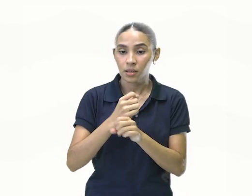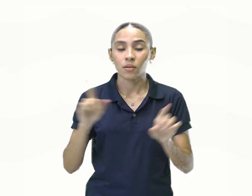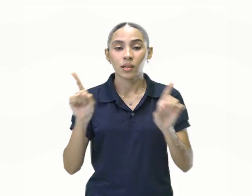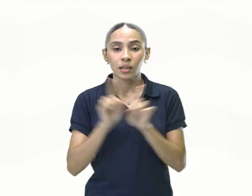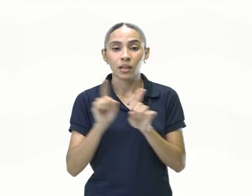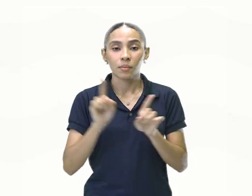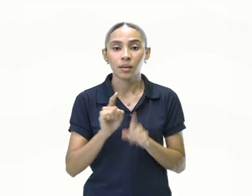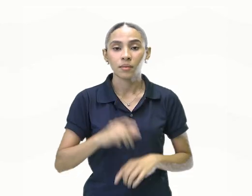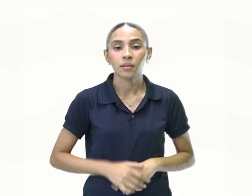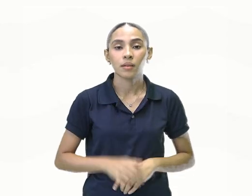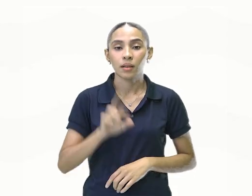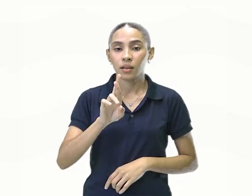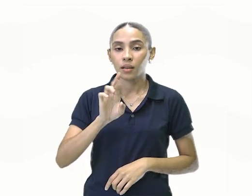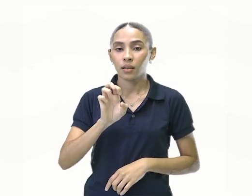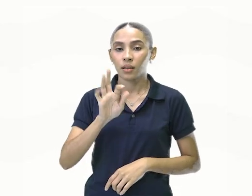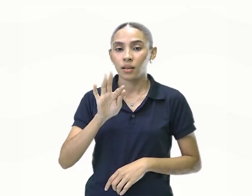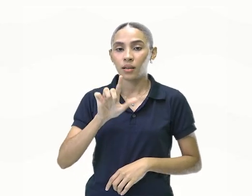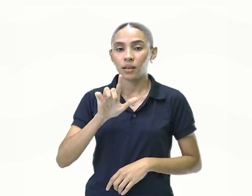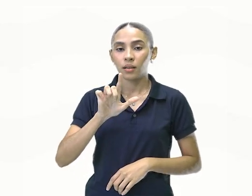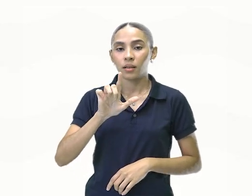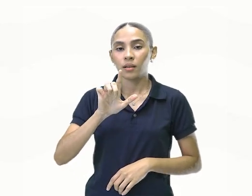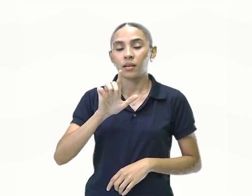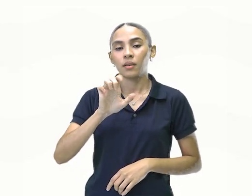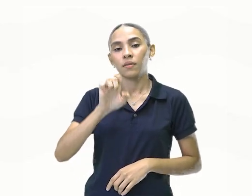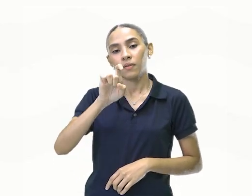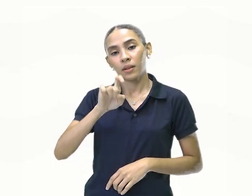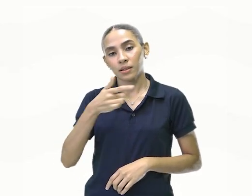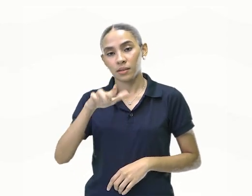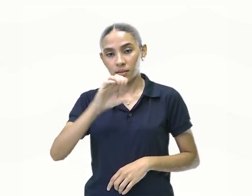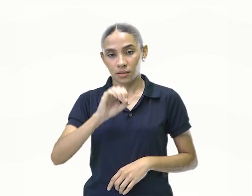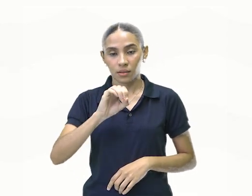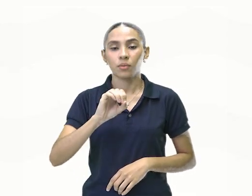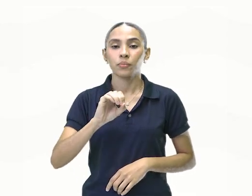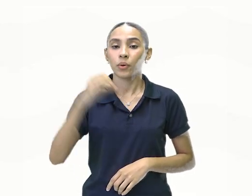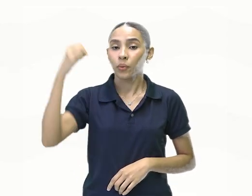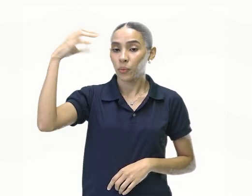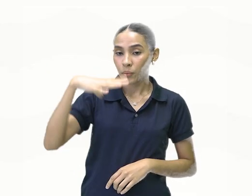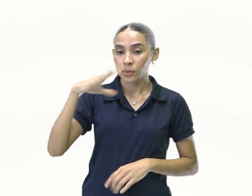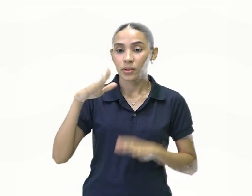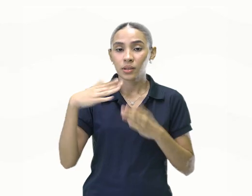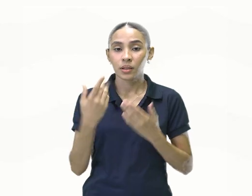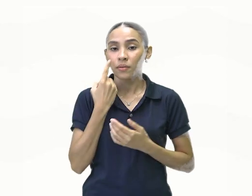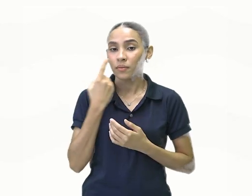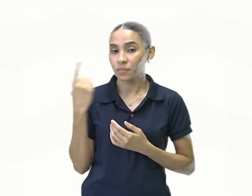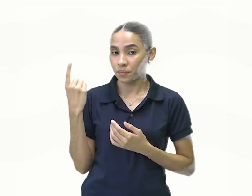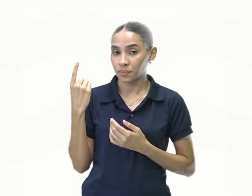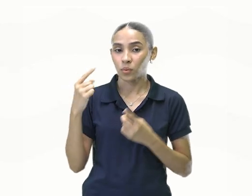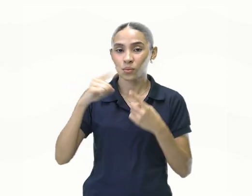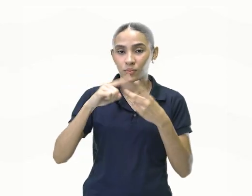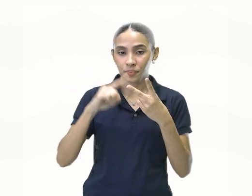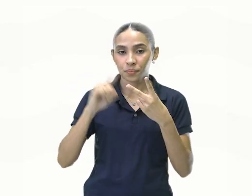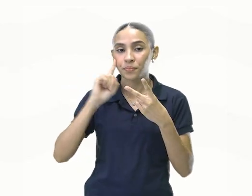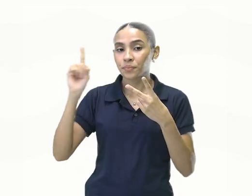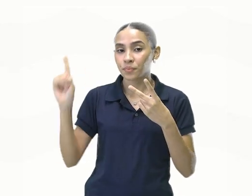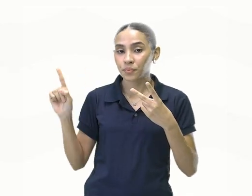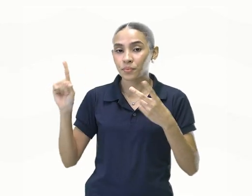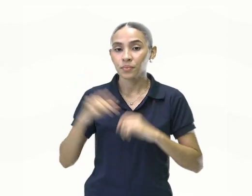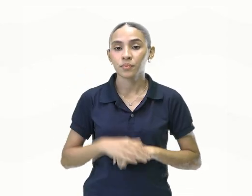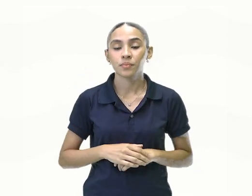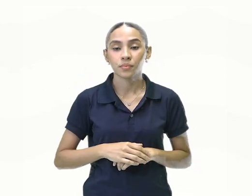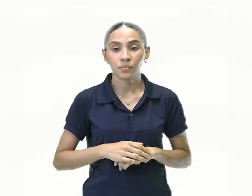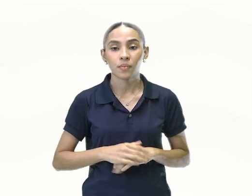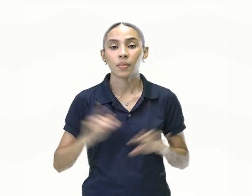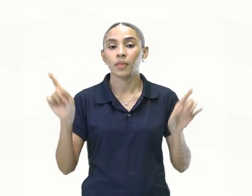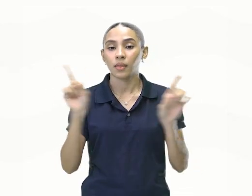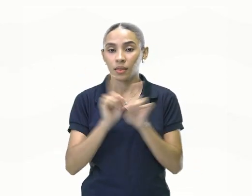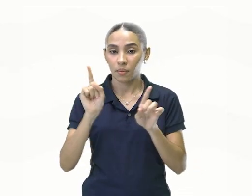de refração e reflexão da luz. A reflexão e a refração da